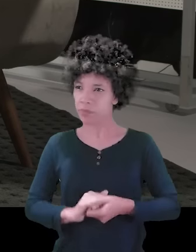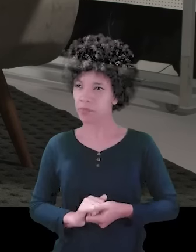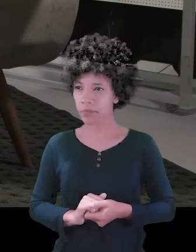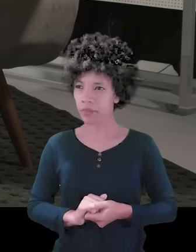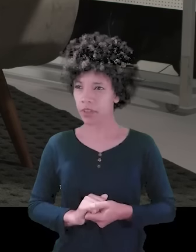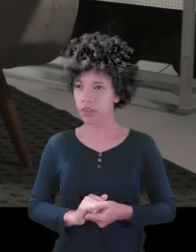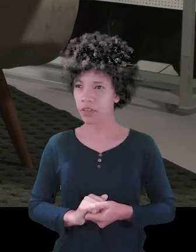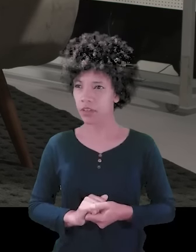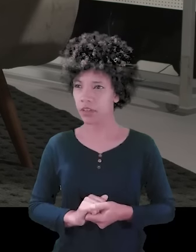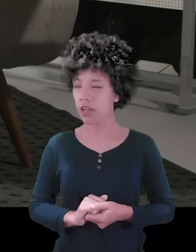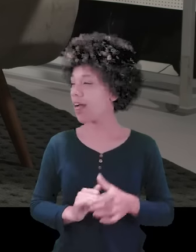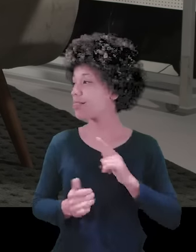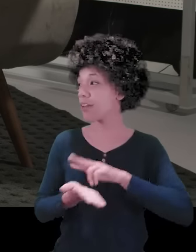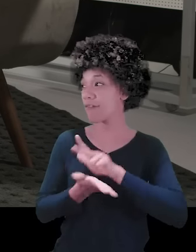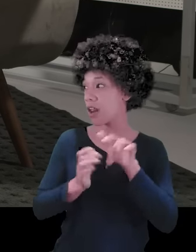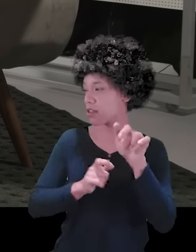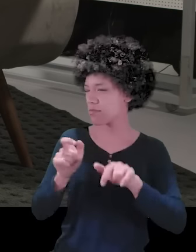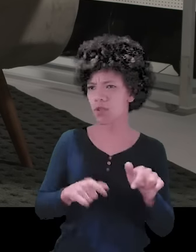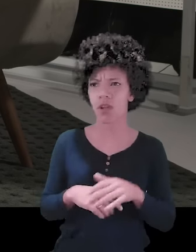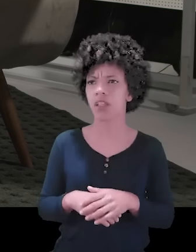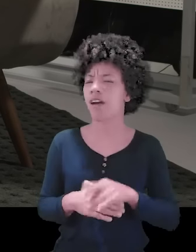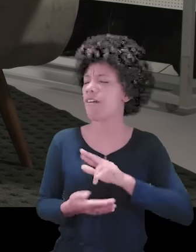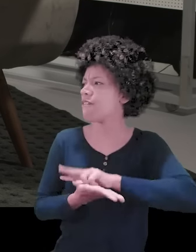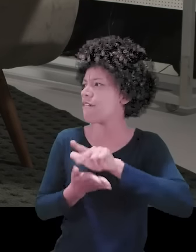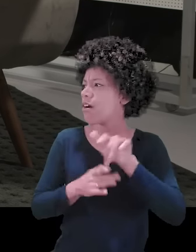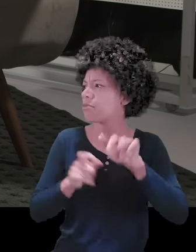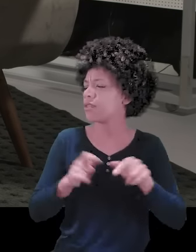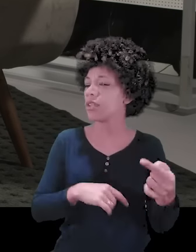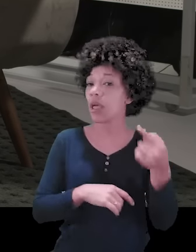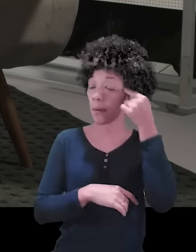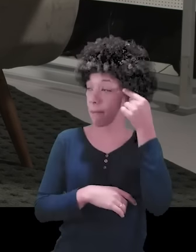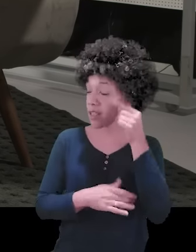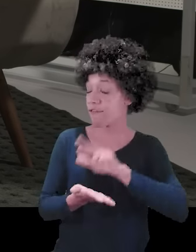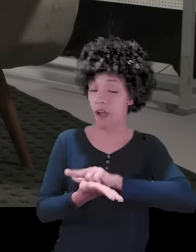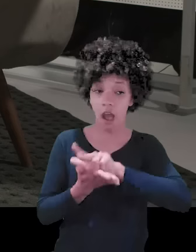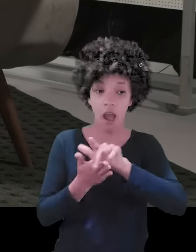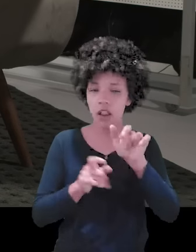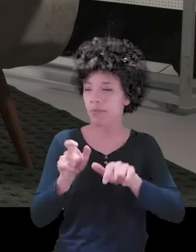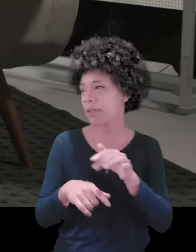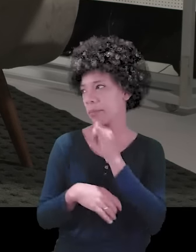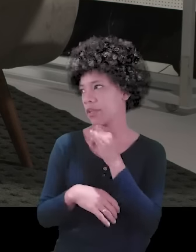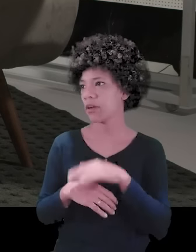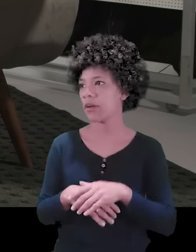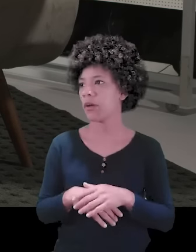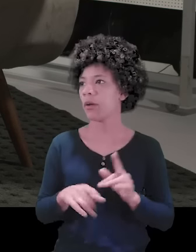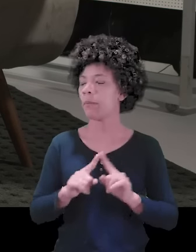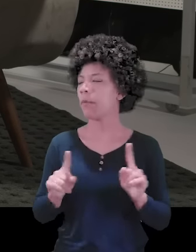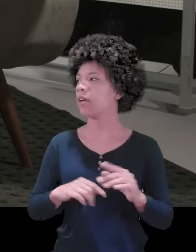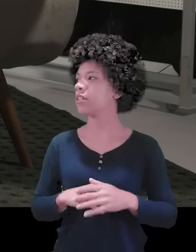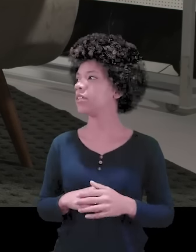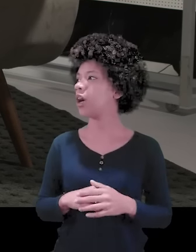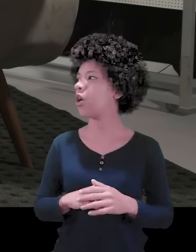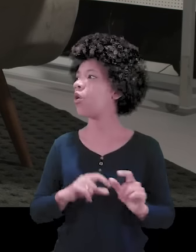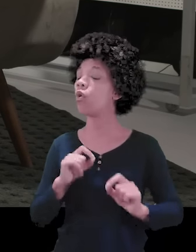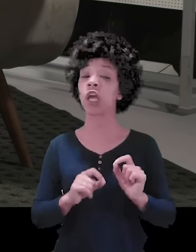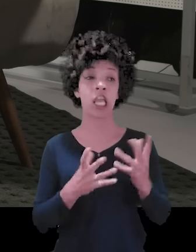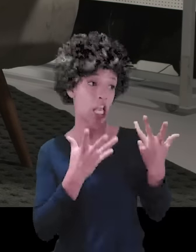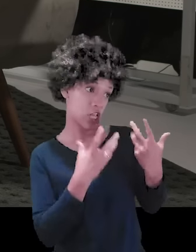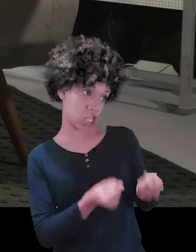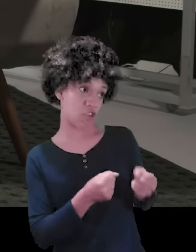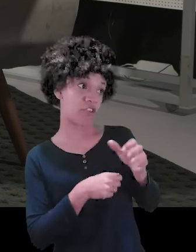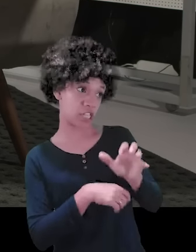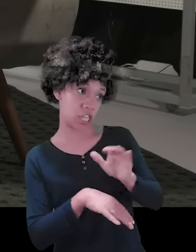ela cara tem muita gente tem muita gente que pensa muita gente que fala assim não espera aí o cara que